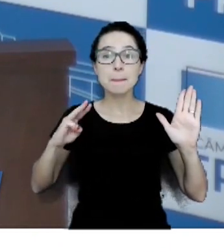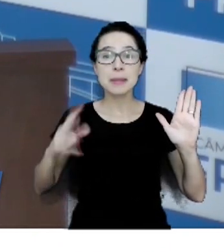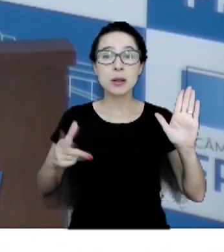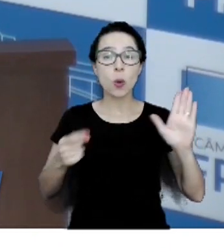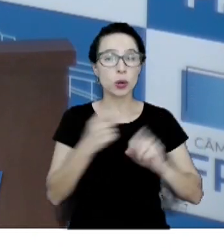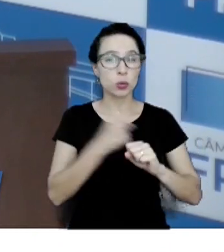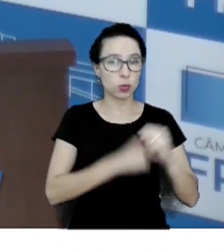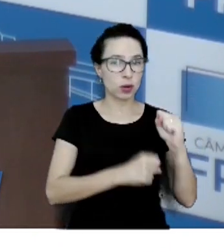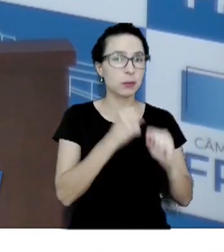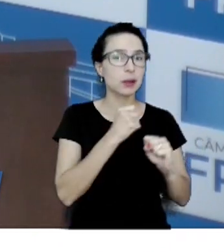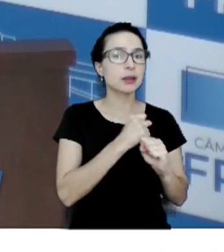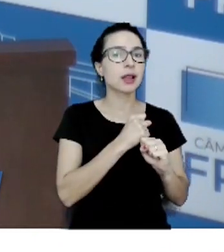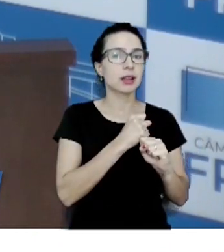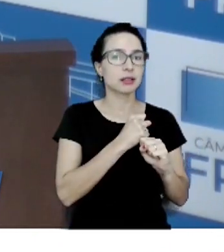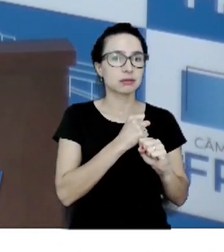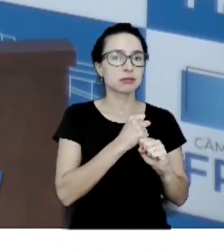passado,